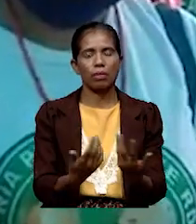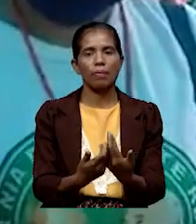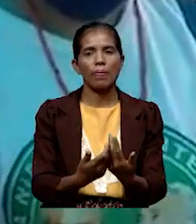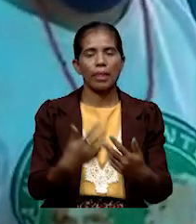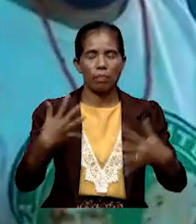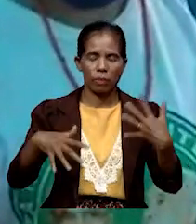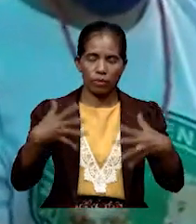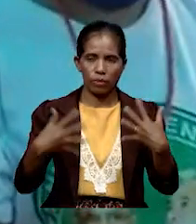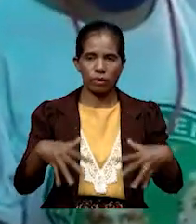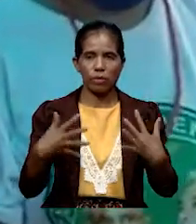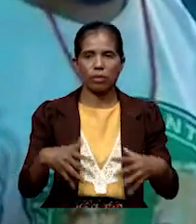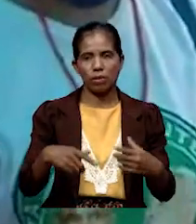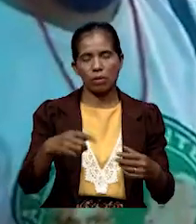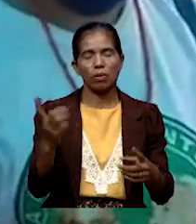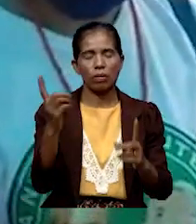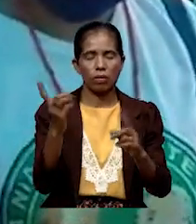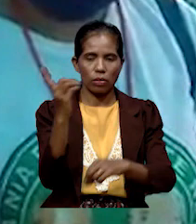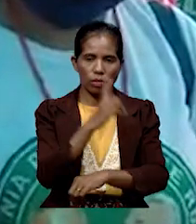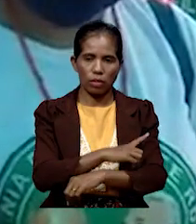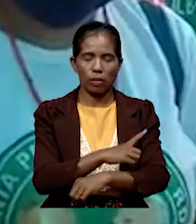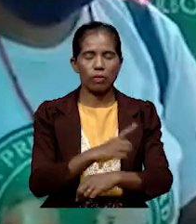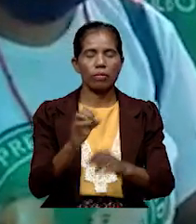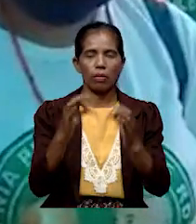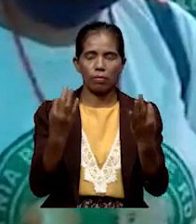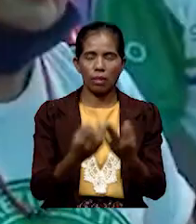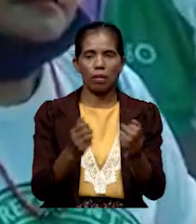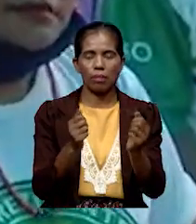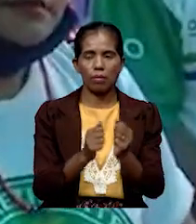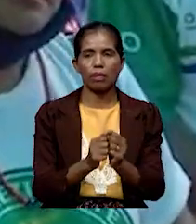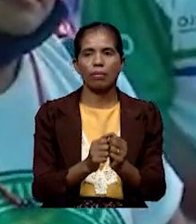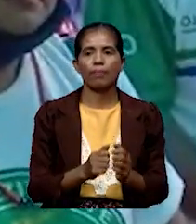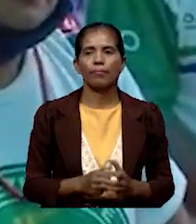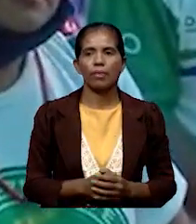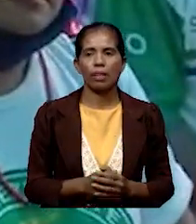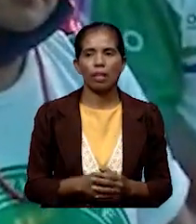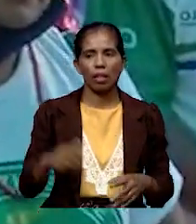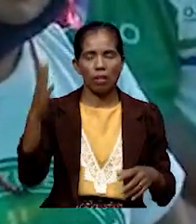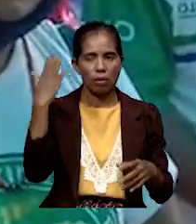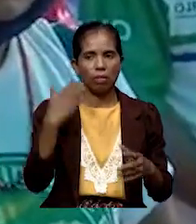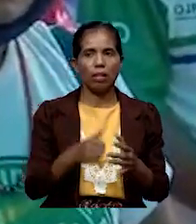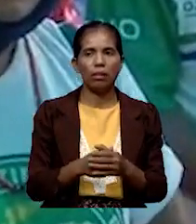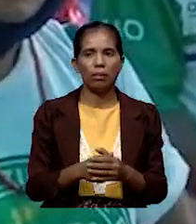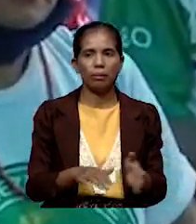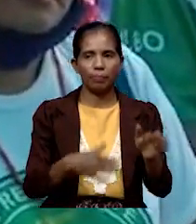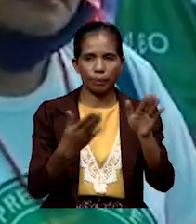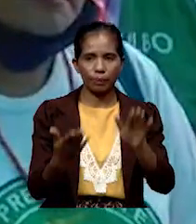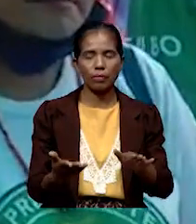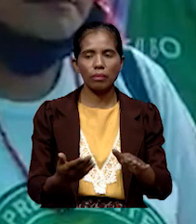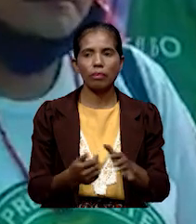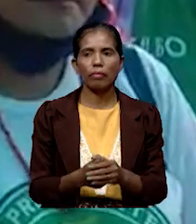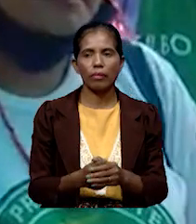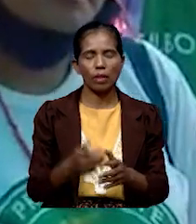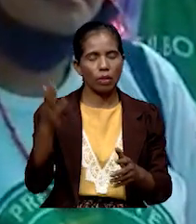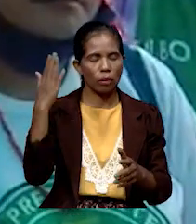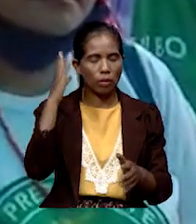Loron, família da Nen, Mou, era reitor na Carrozer Lobato. Durante o Liubá, luta, quando o Mambo tira